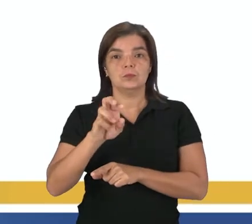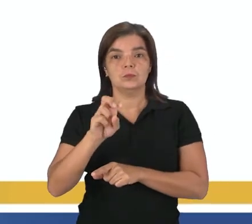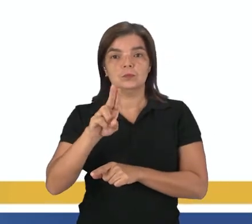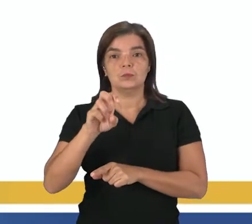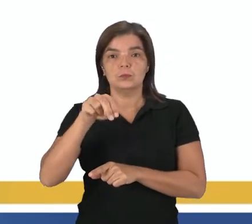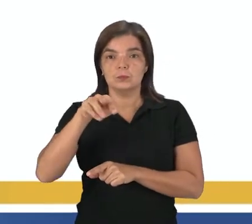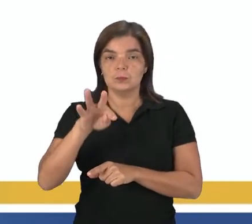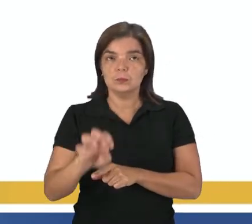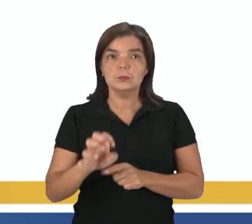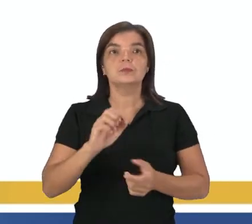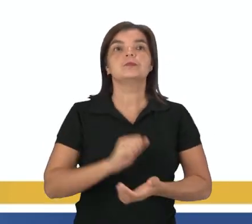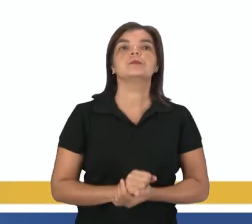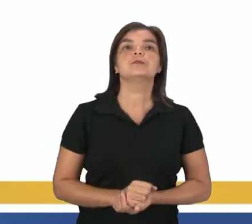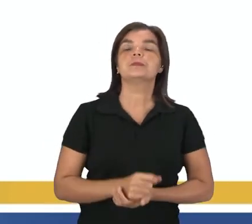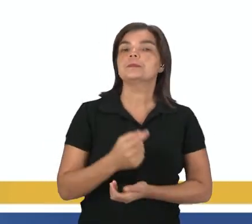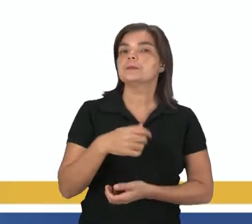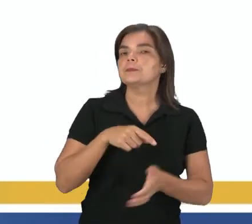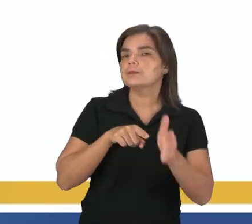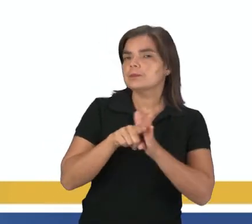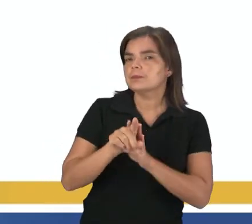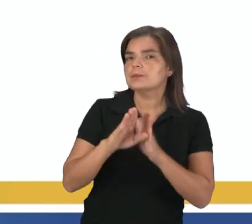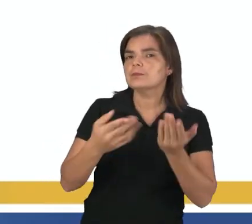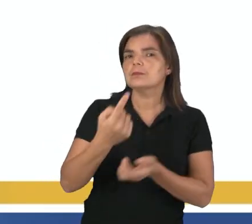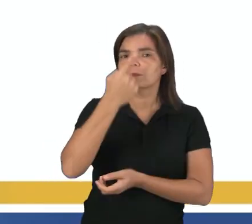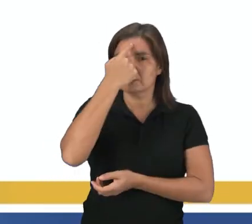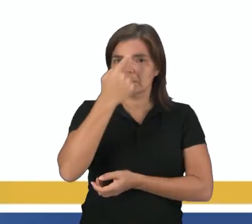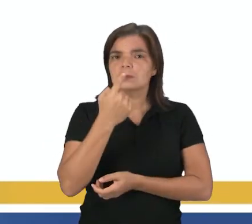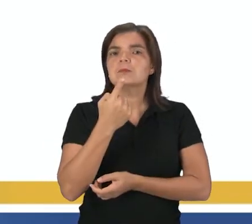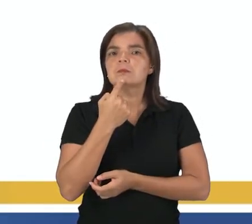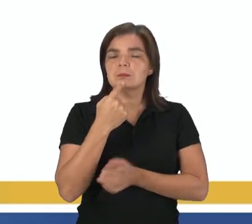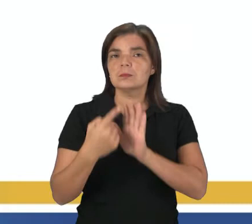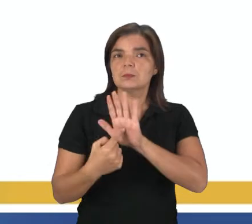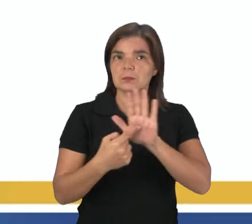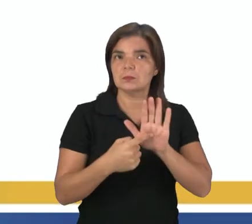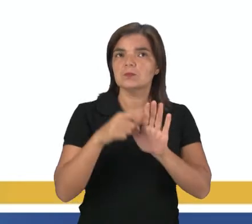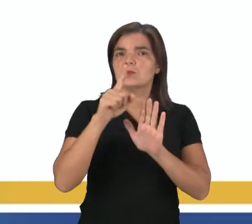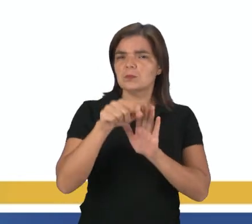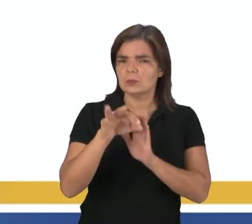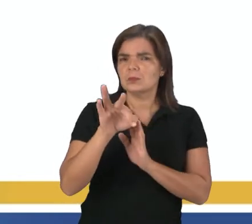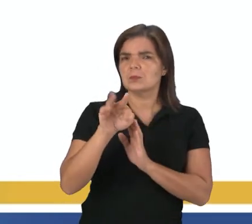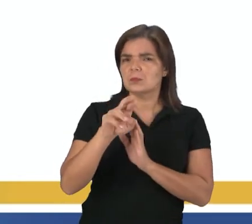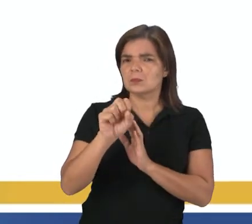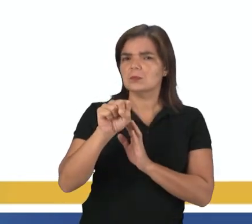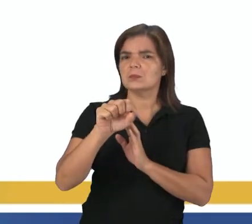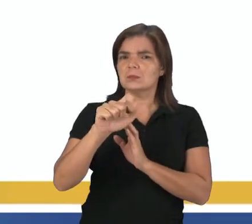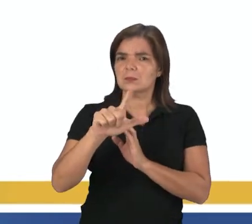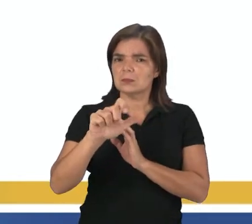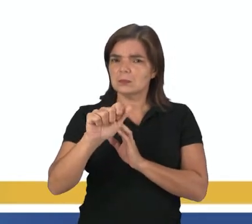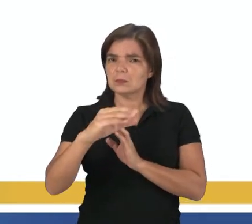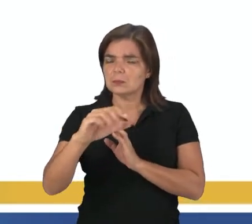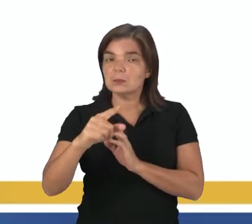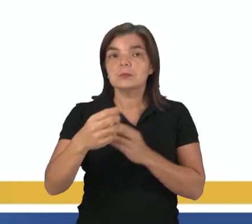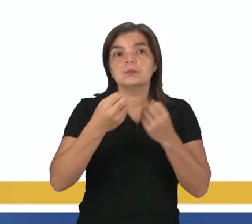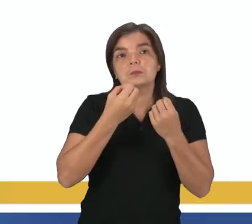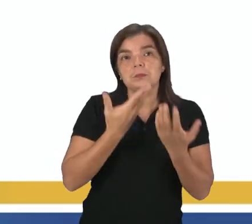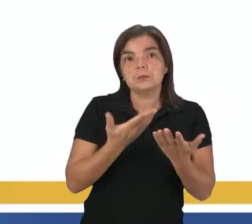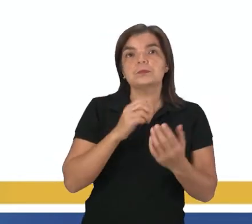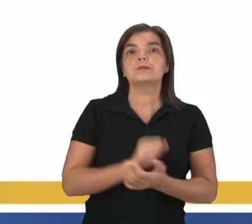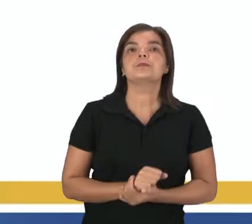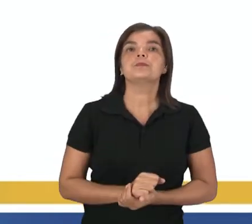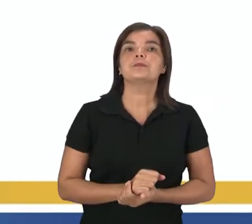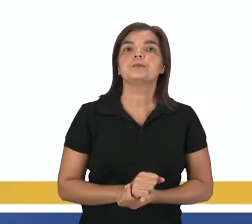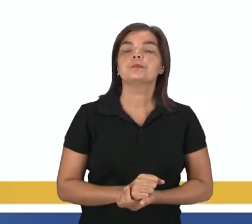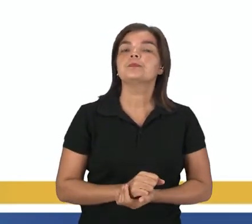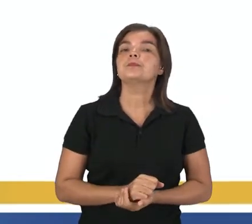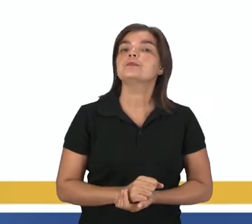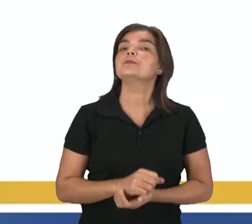congruente. Agora eu pergunto, a figura abaixo ela é uma translação? Bom, a gente já sabe o seguinte,